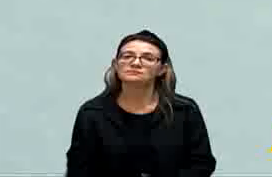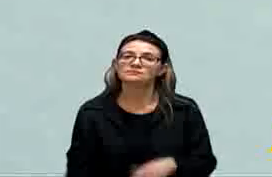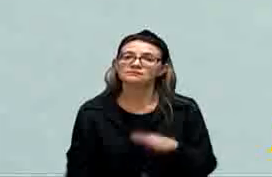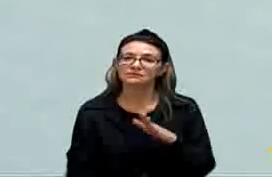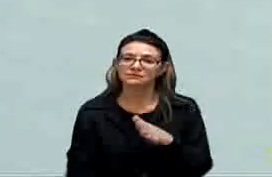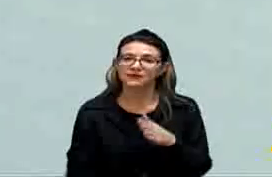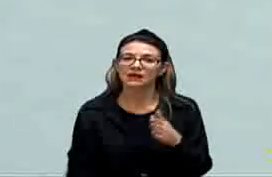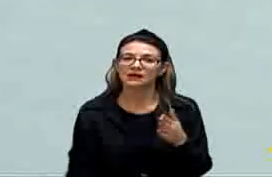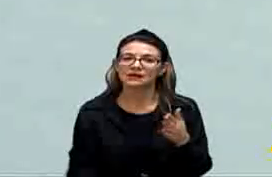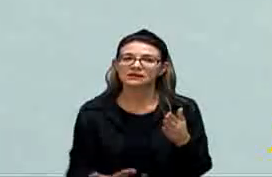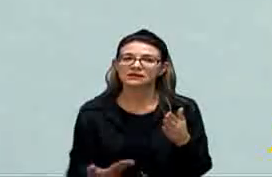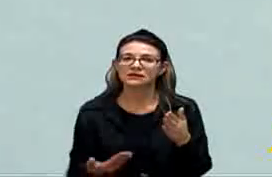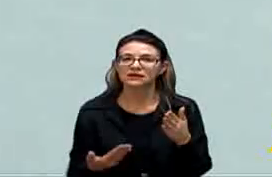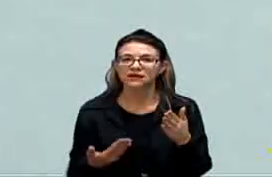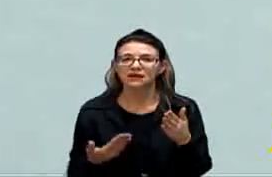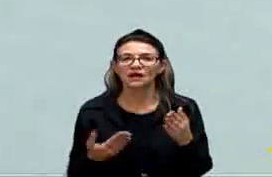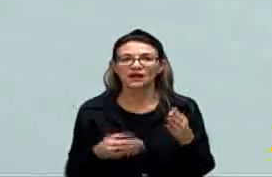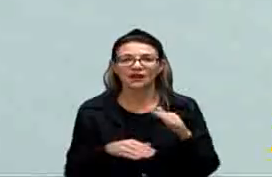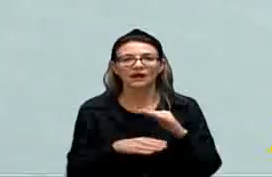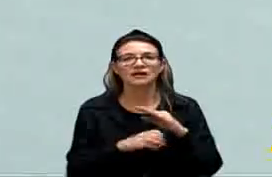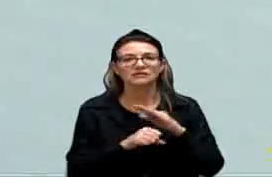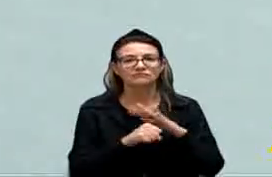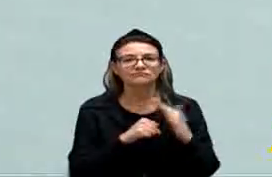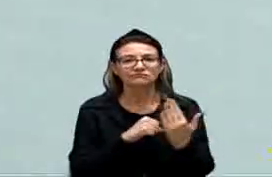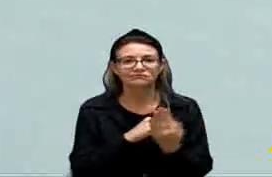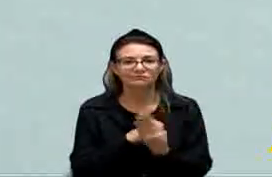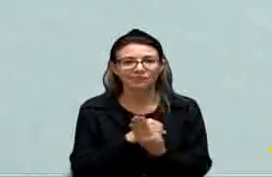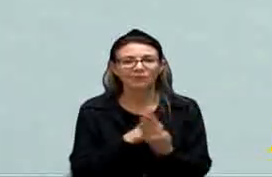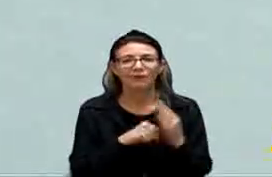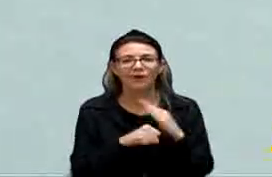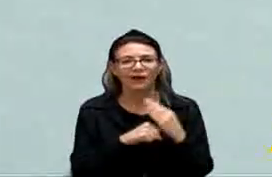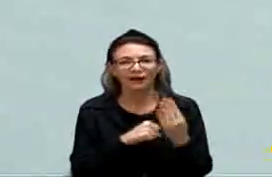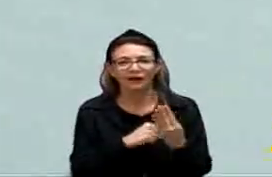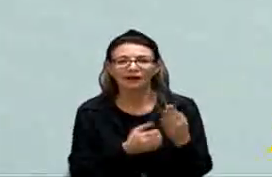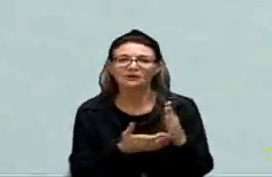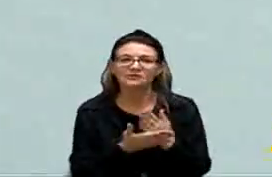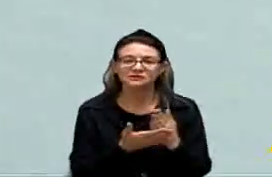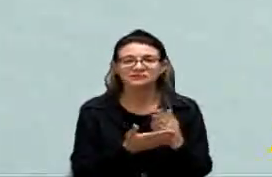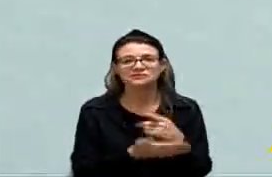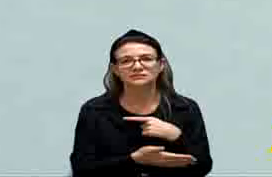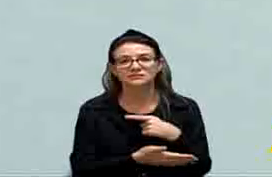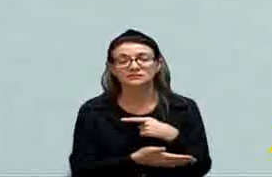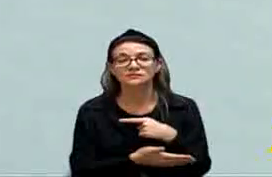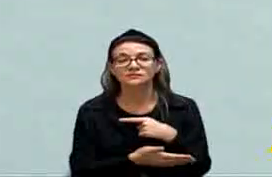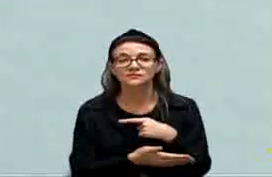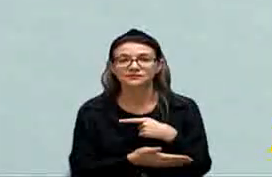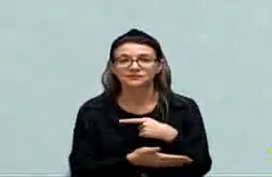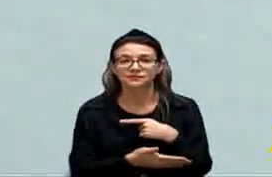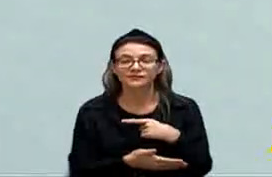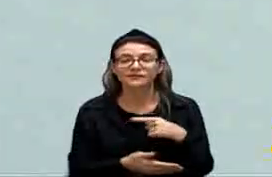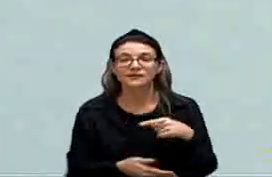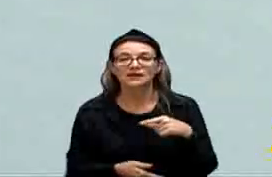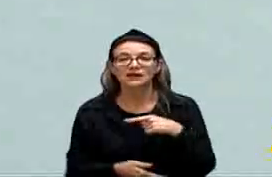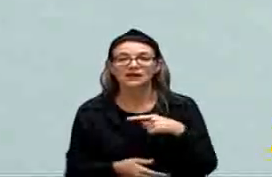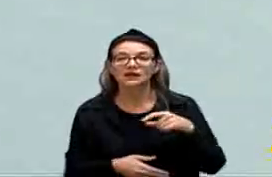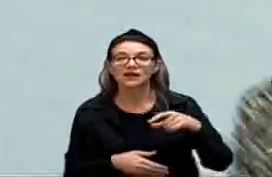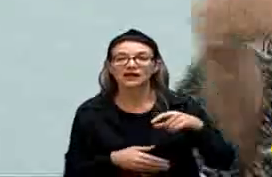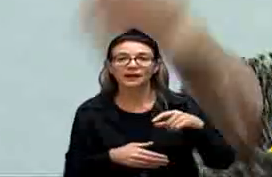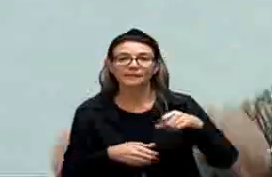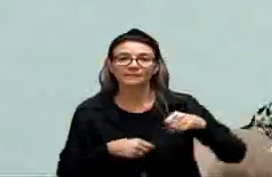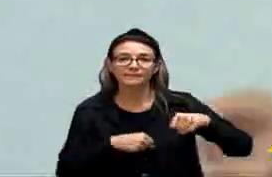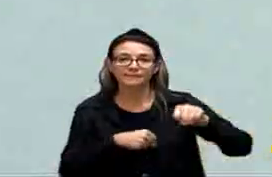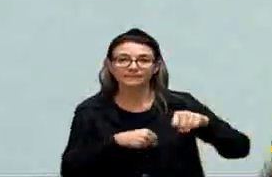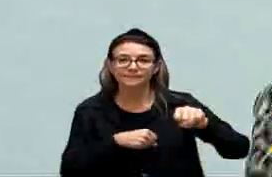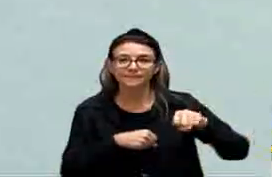periferia e volta falar aqui das motos compradas em leilão que elas não existem não são legalizadas usa-se quanto